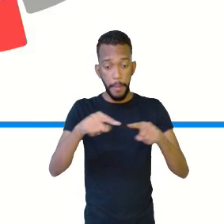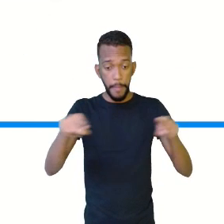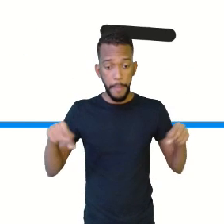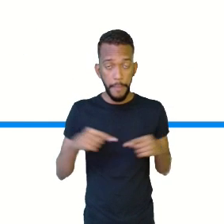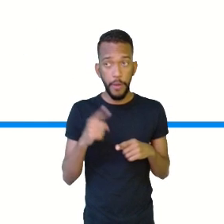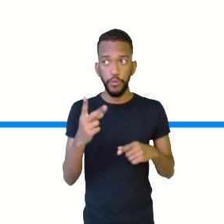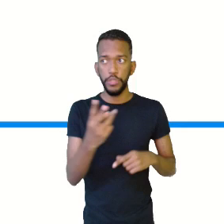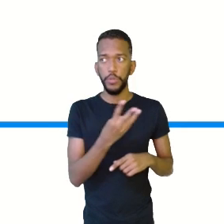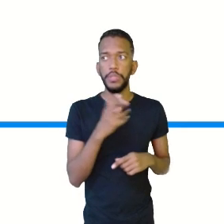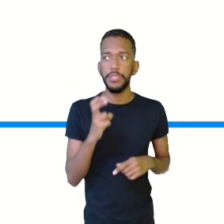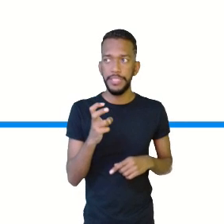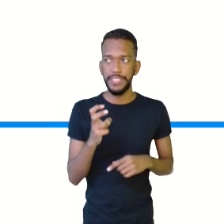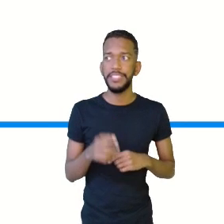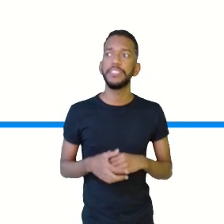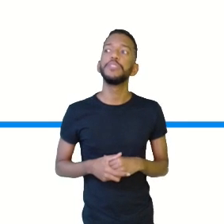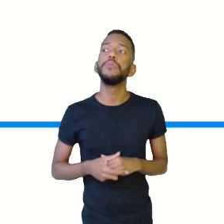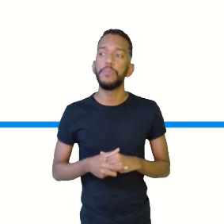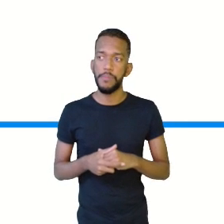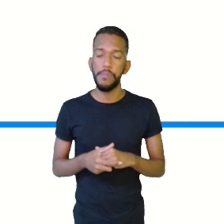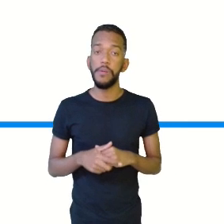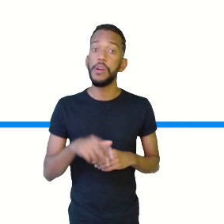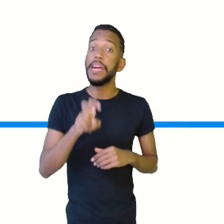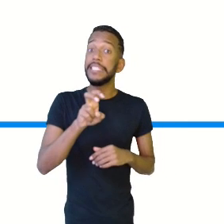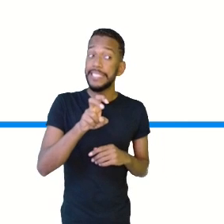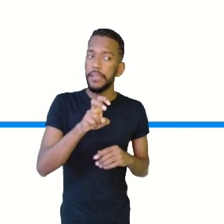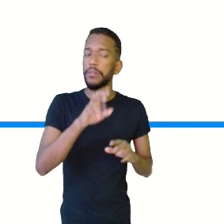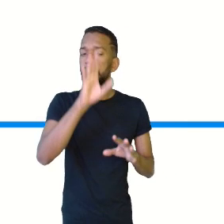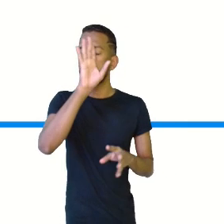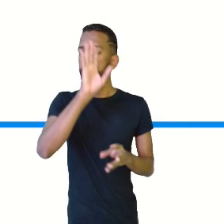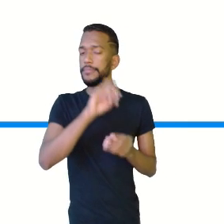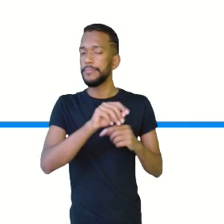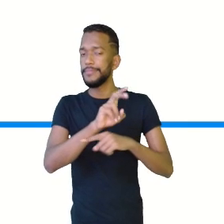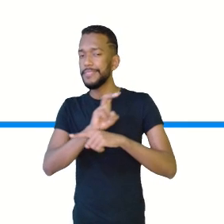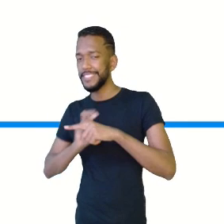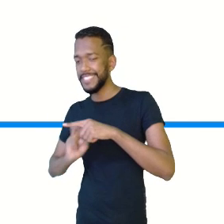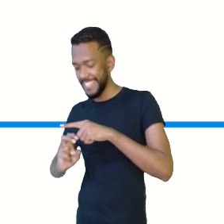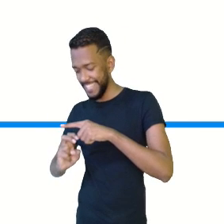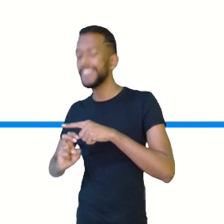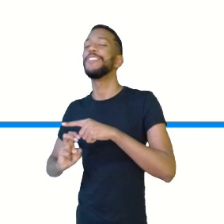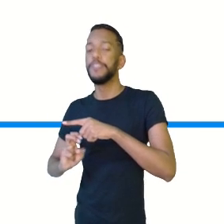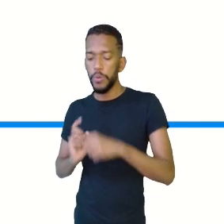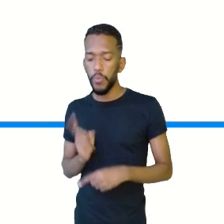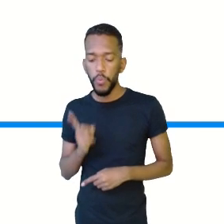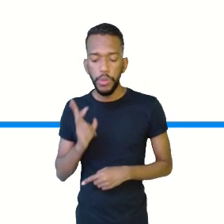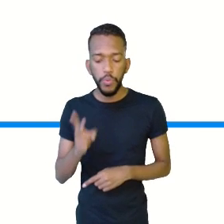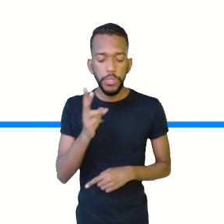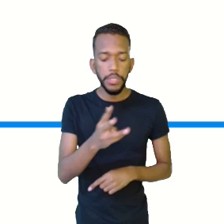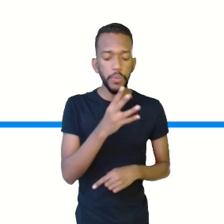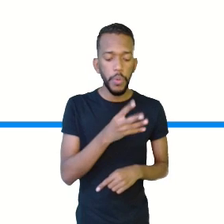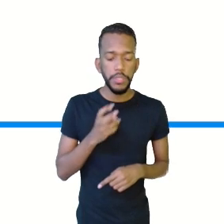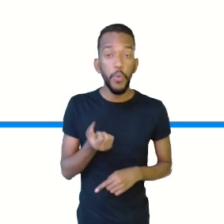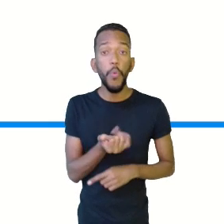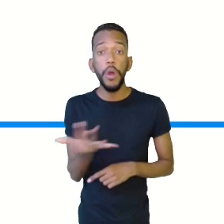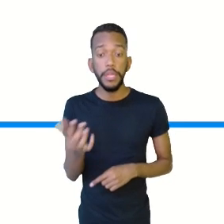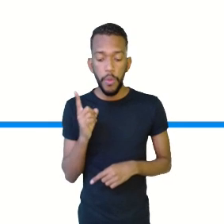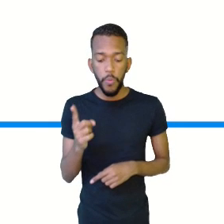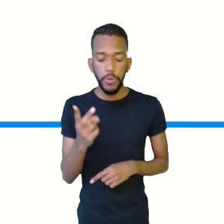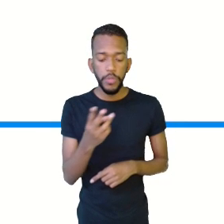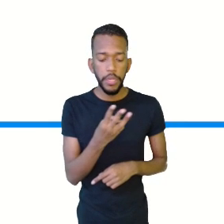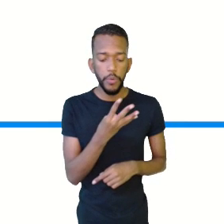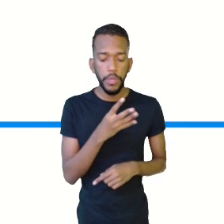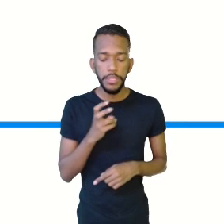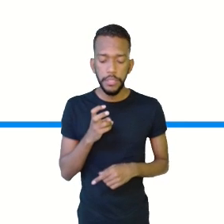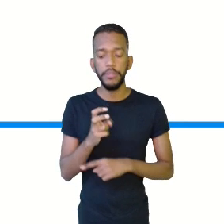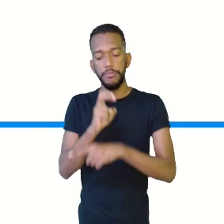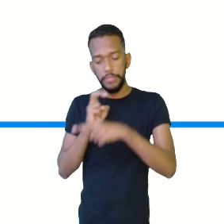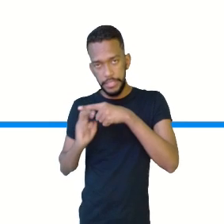5. E aí, ó, o denominador, as 5 partes que ela